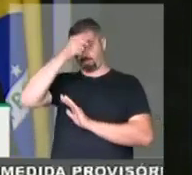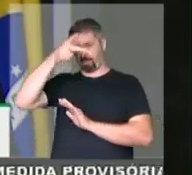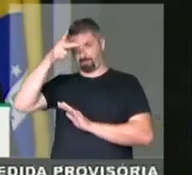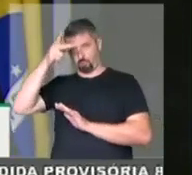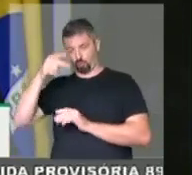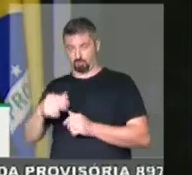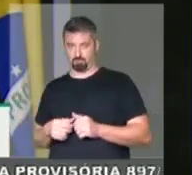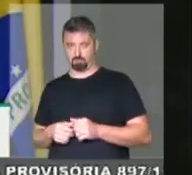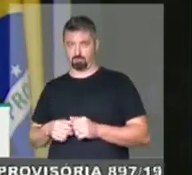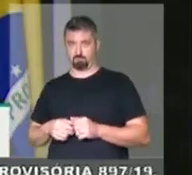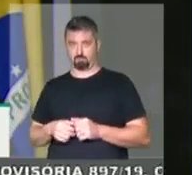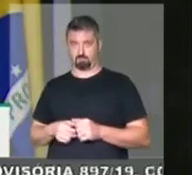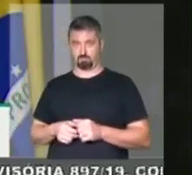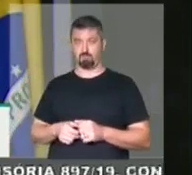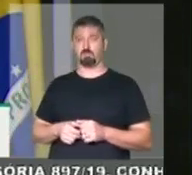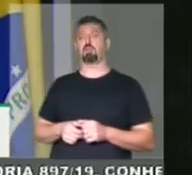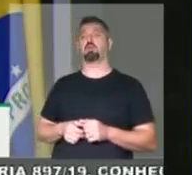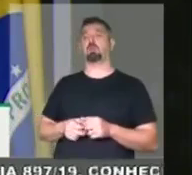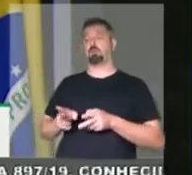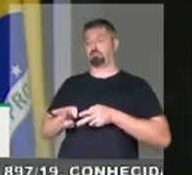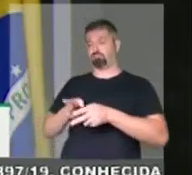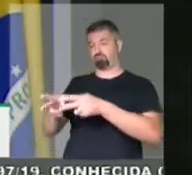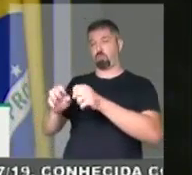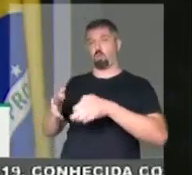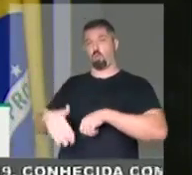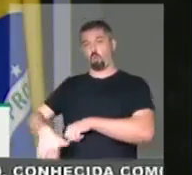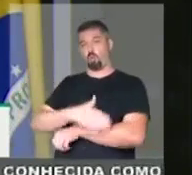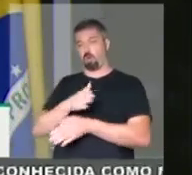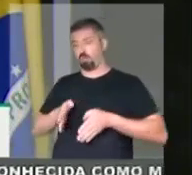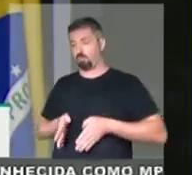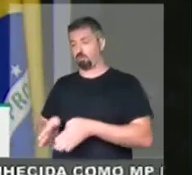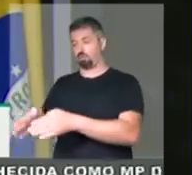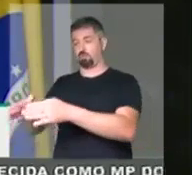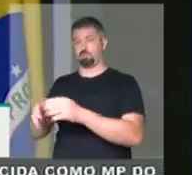ou distrital que aprovar o plano diretor.